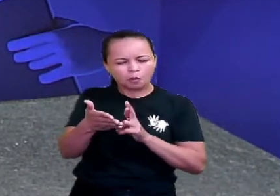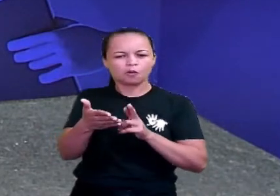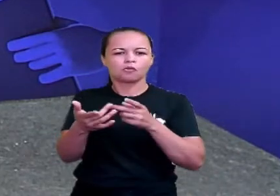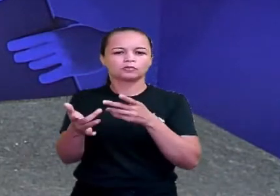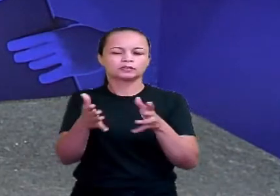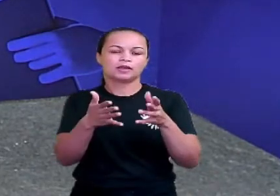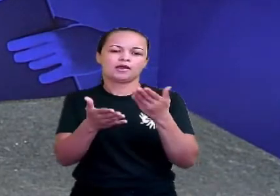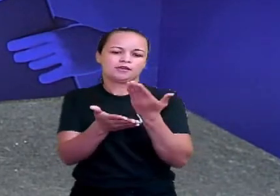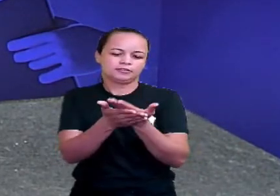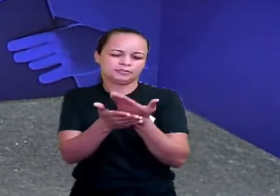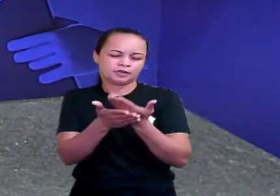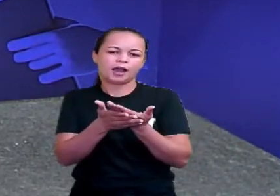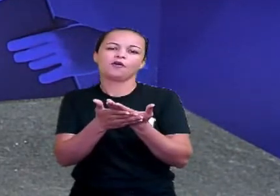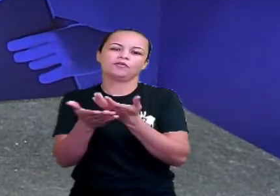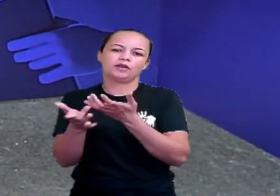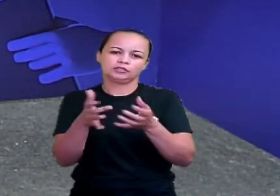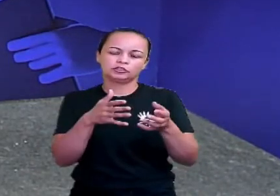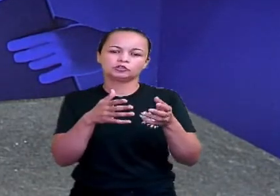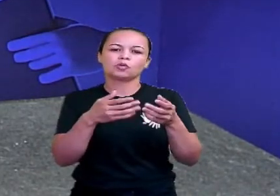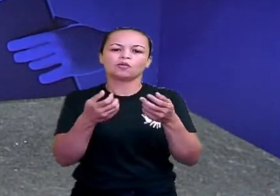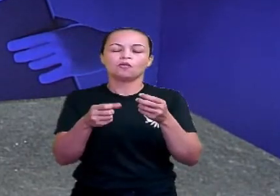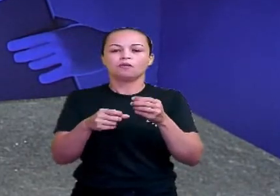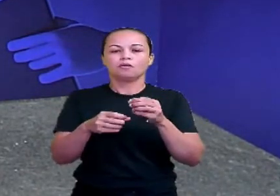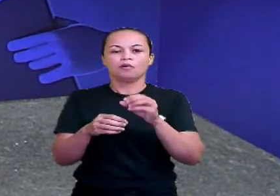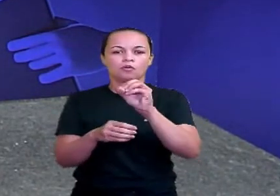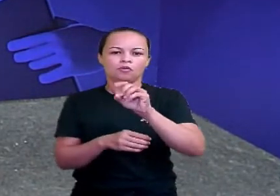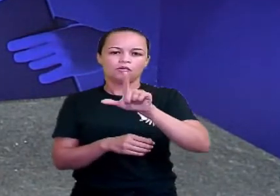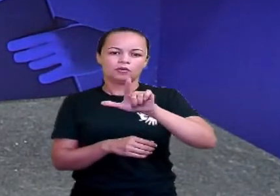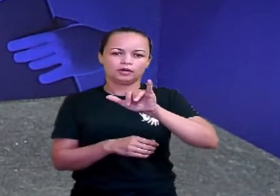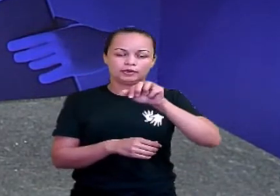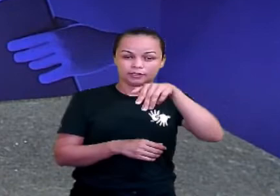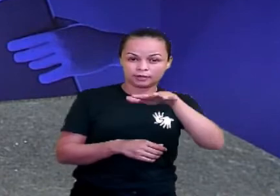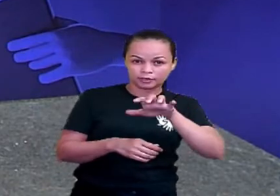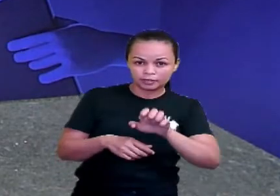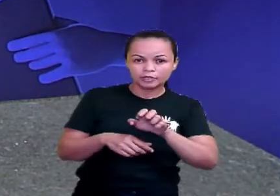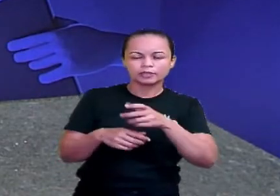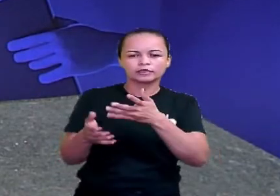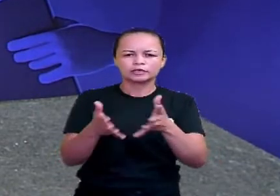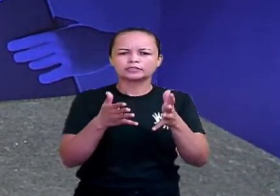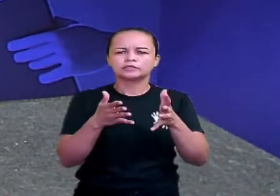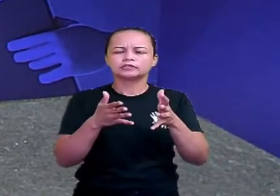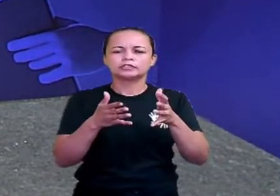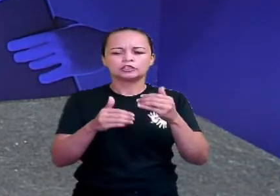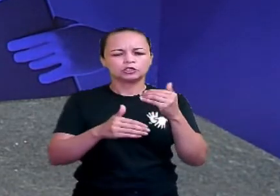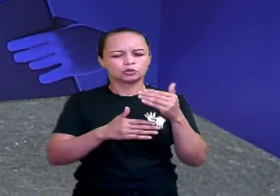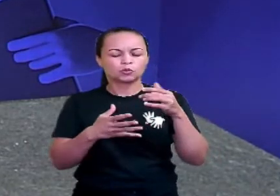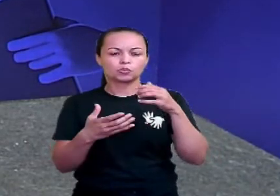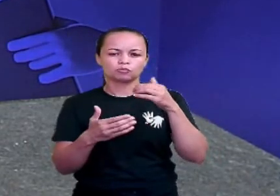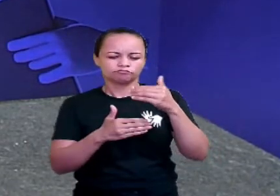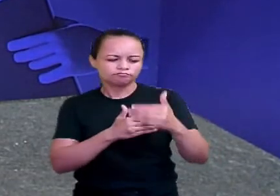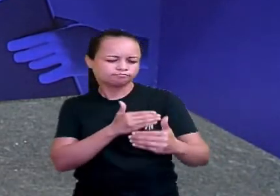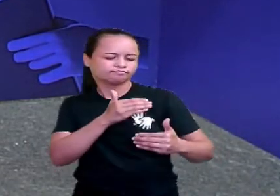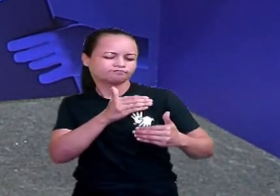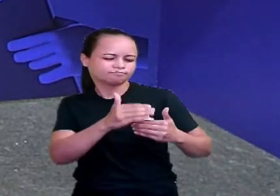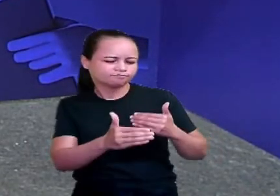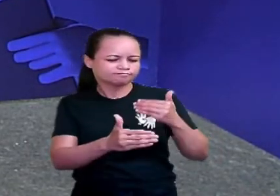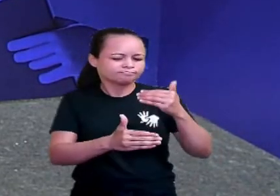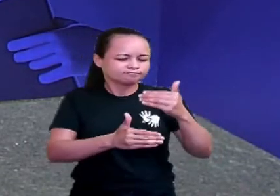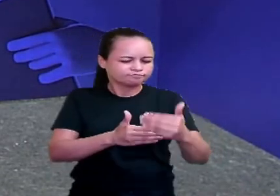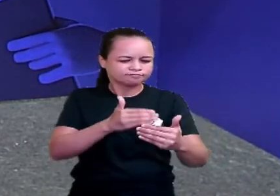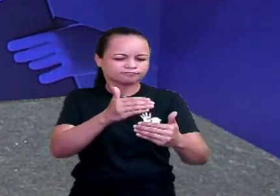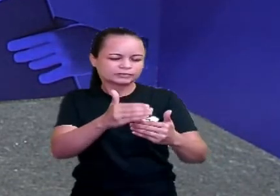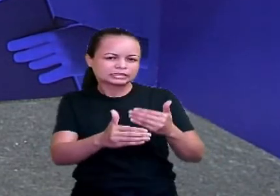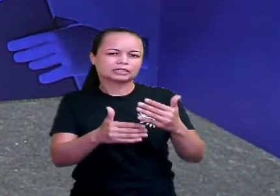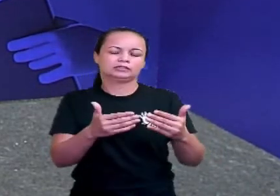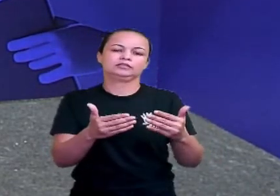que a tua professora está te passando. Não deixa de responder, porque o mundo vai passando e o presente vai